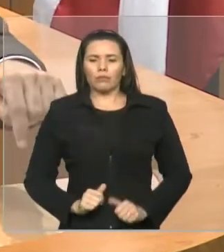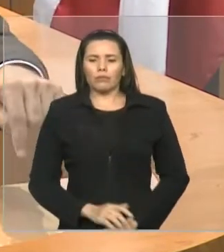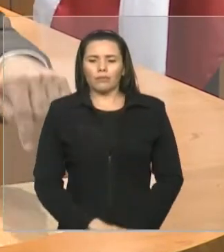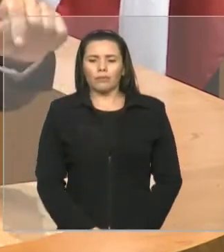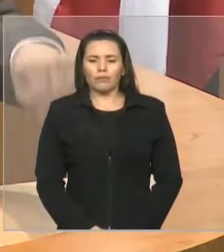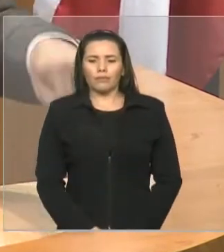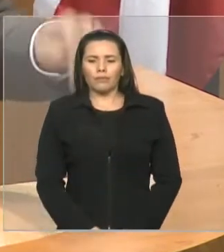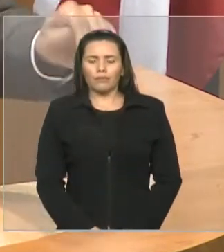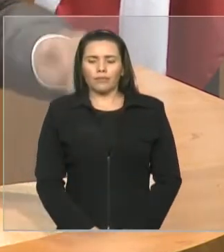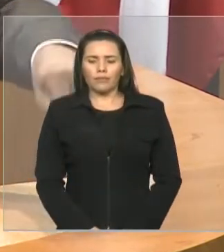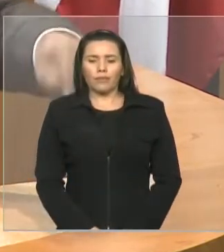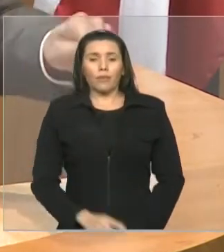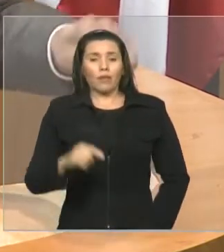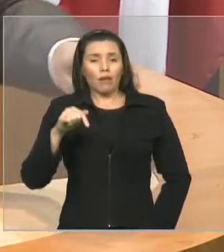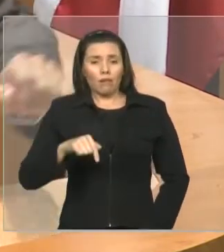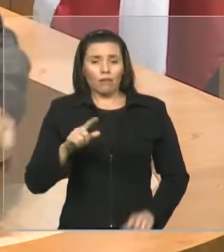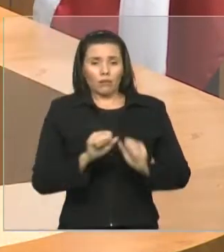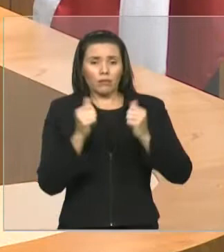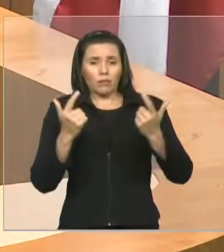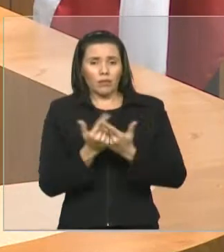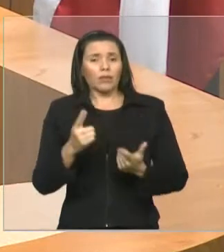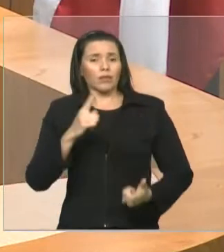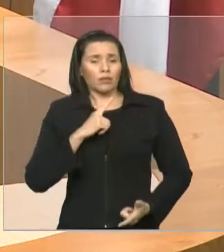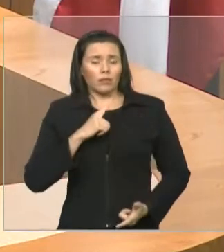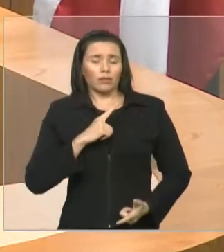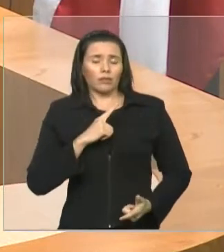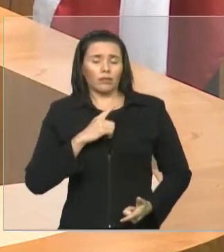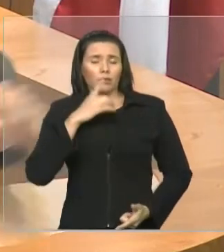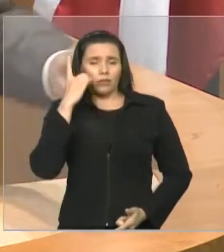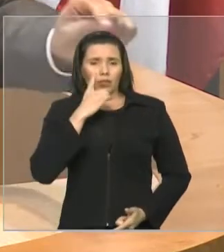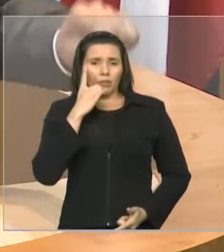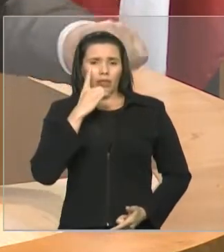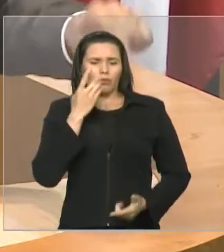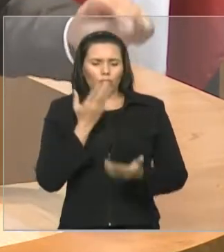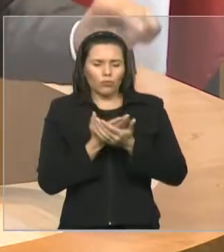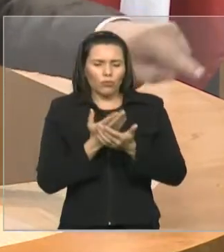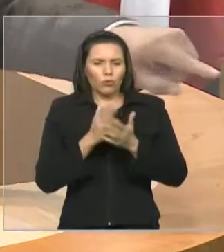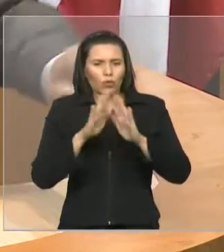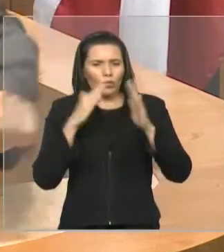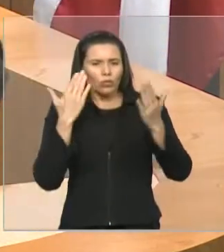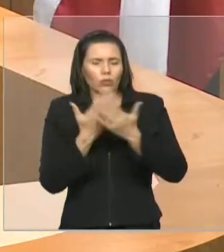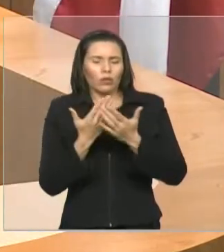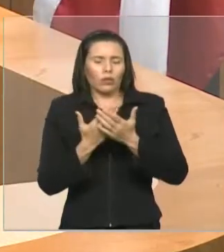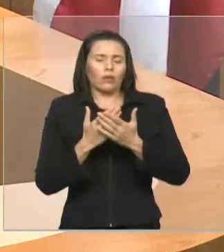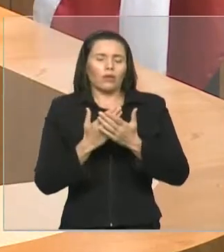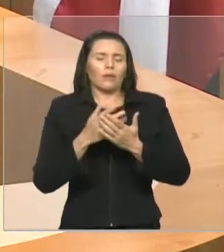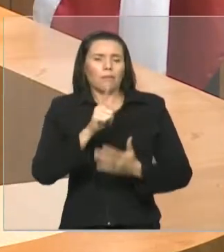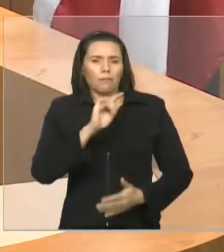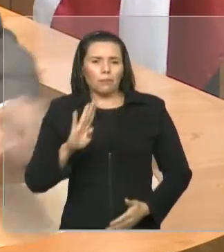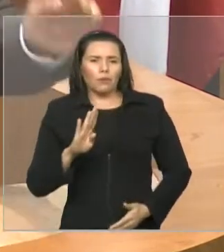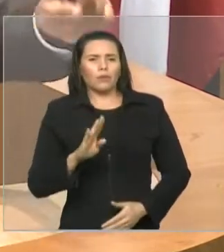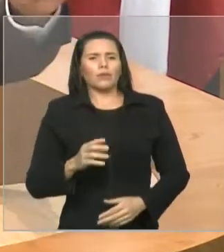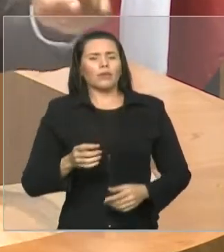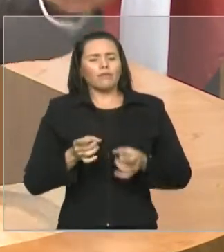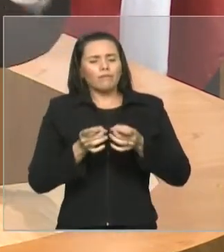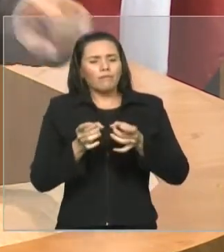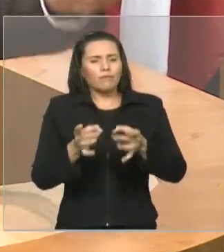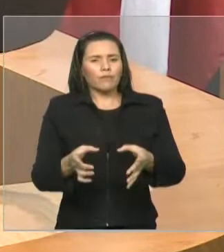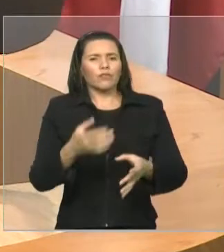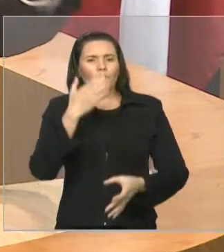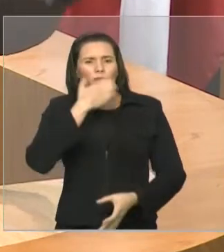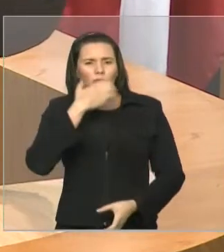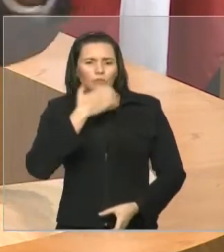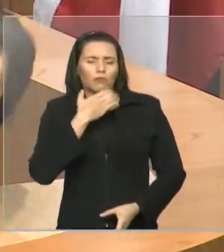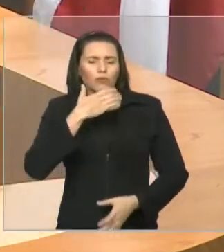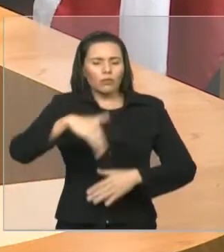casa, tem um deputado que te deu escola pública, um deputado que vendia fruta na rua, um deputado que te deu debaixo de